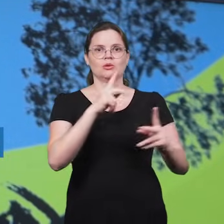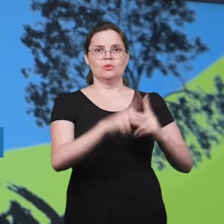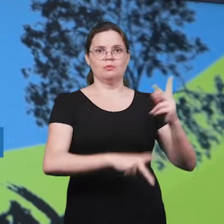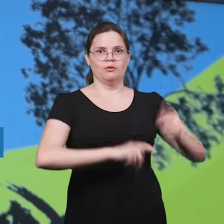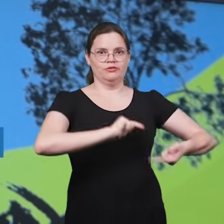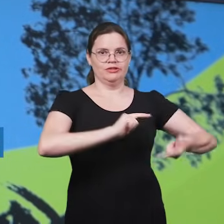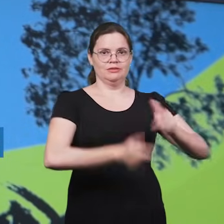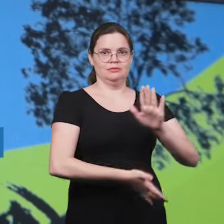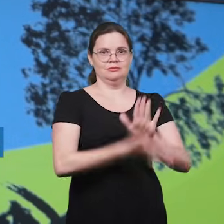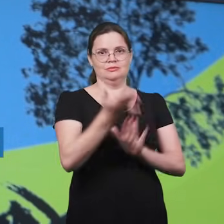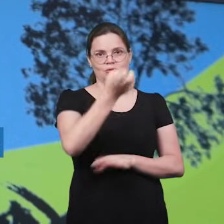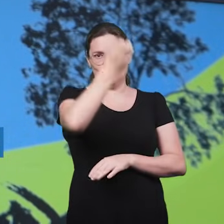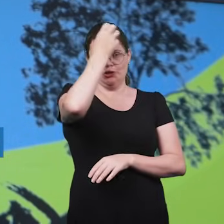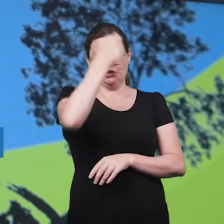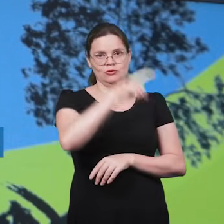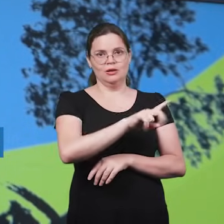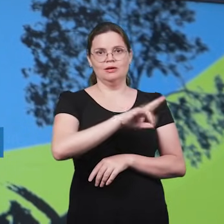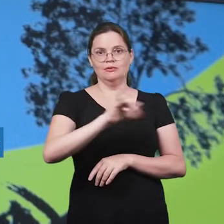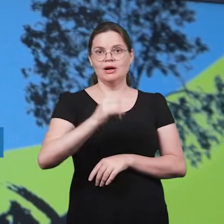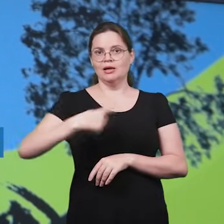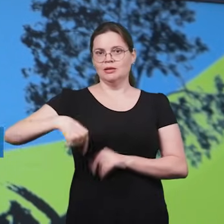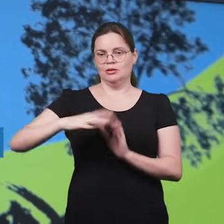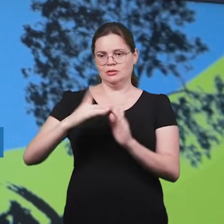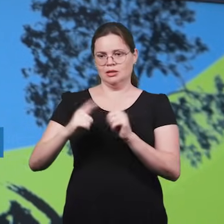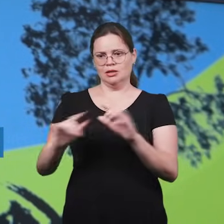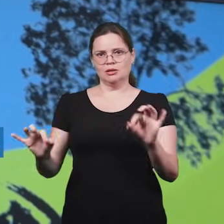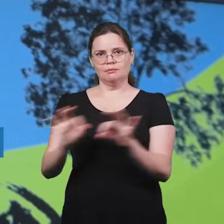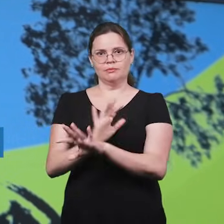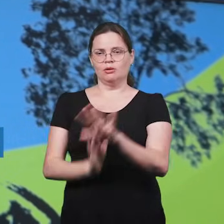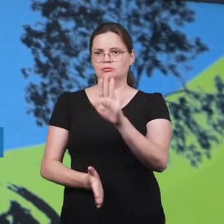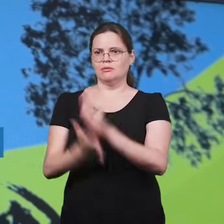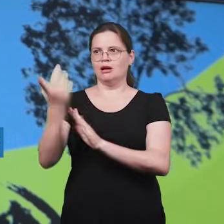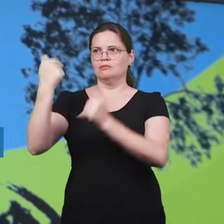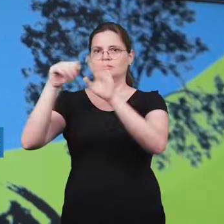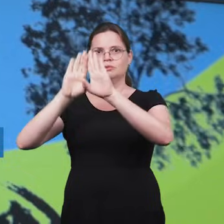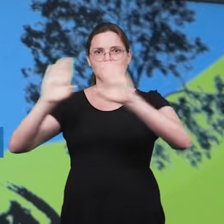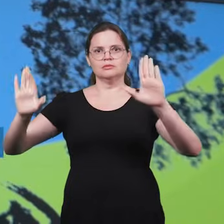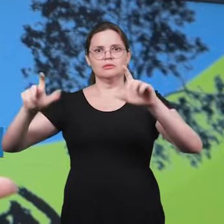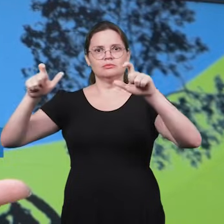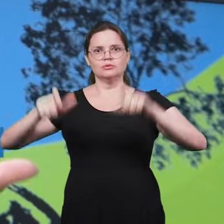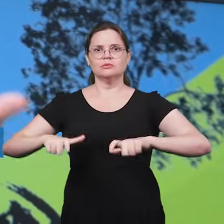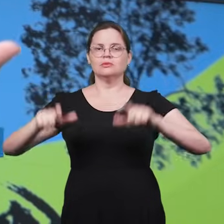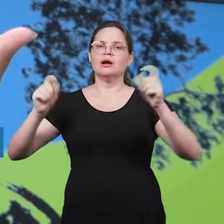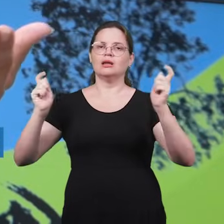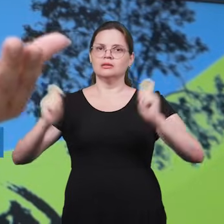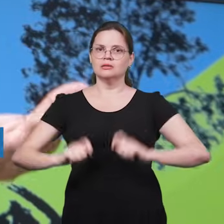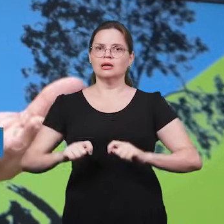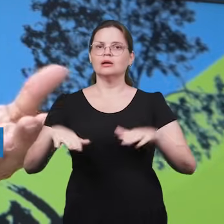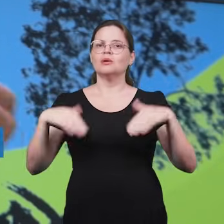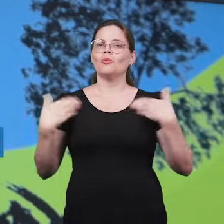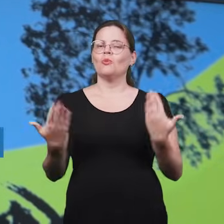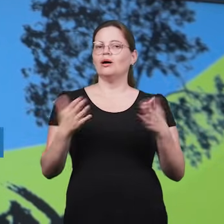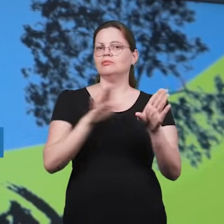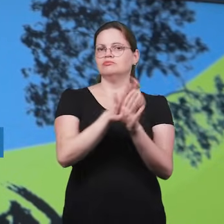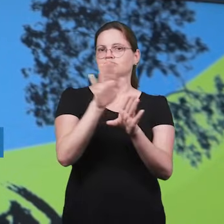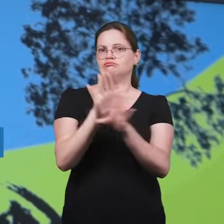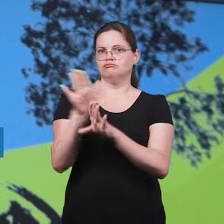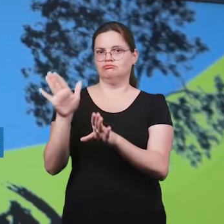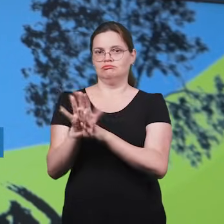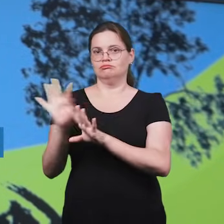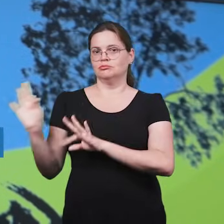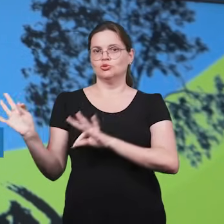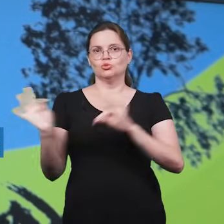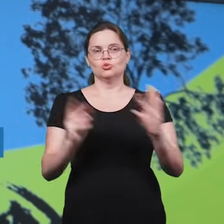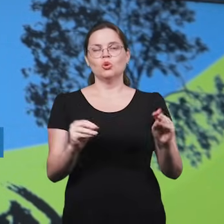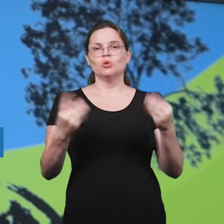A igreja está preparada para a saída rumo a Canaã celestial. E quais as orientações